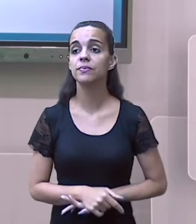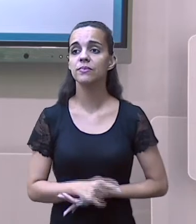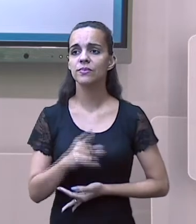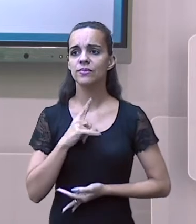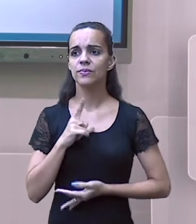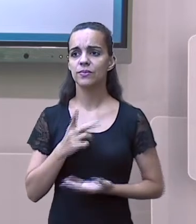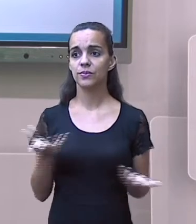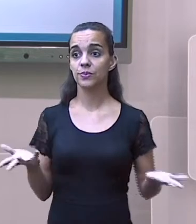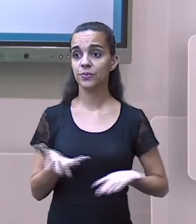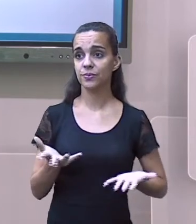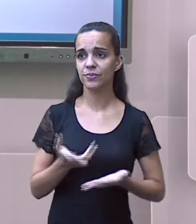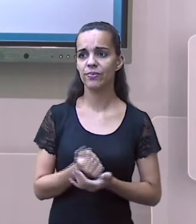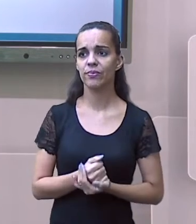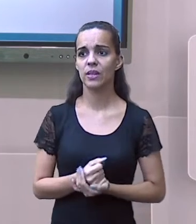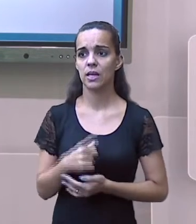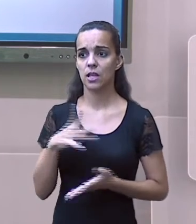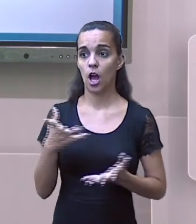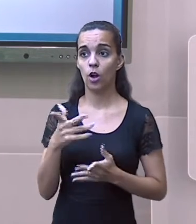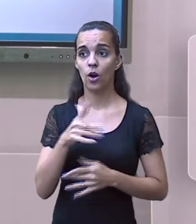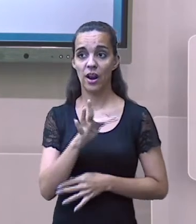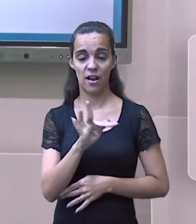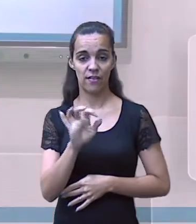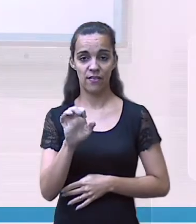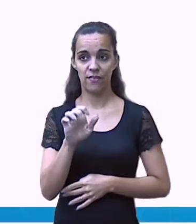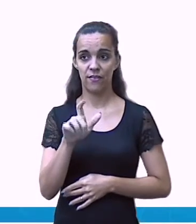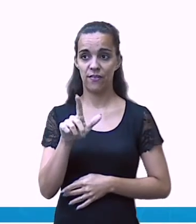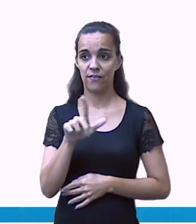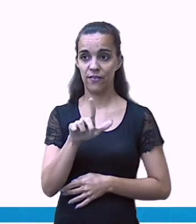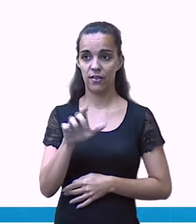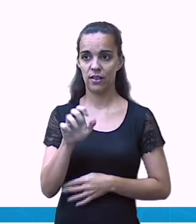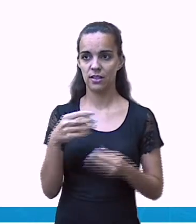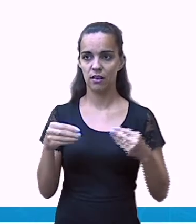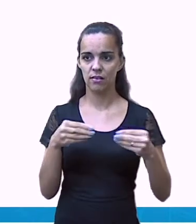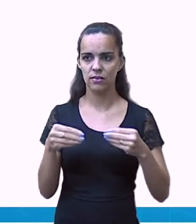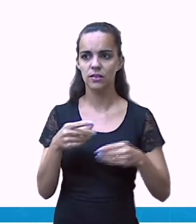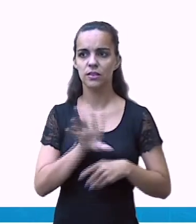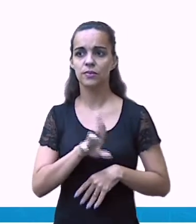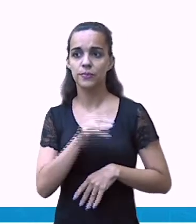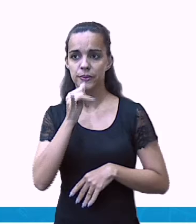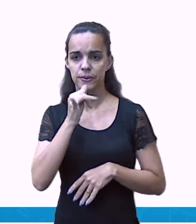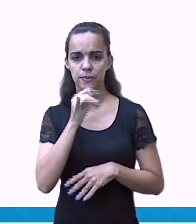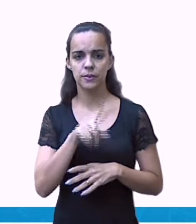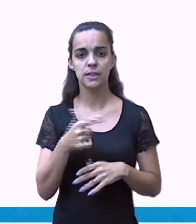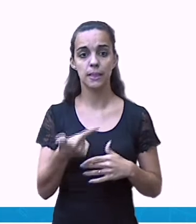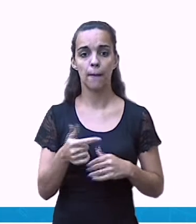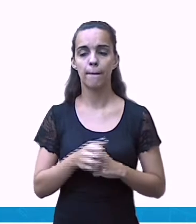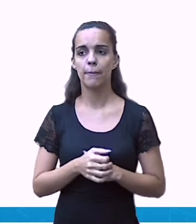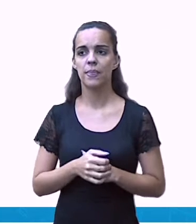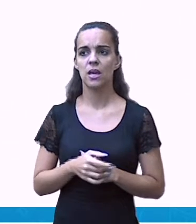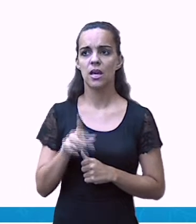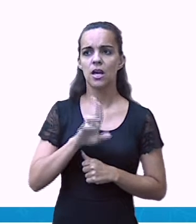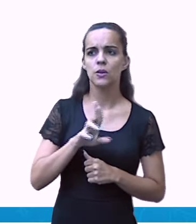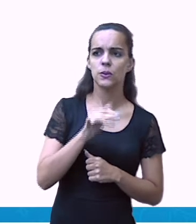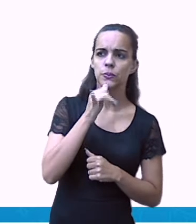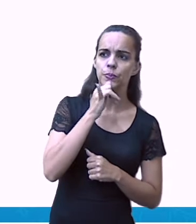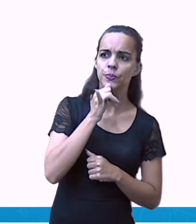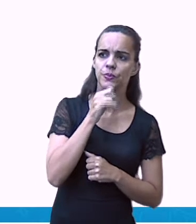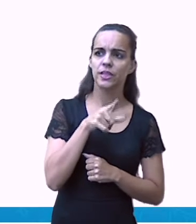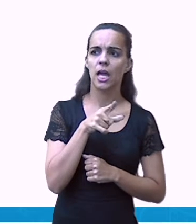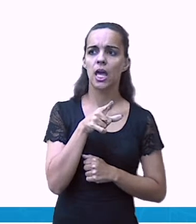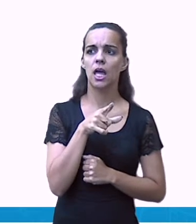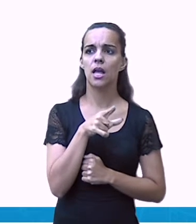ela funciona já de uma forma diferente. Então ela serve para todos os outros casos, nos quais aí, né, nós